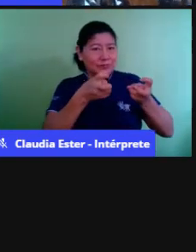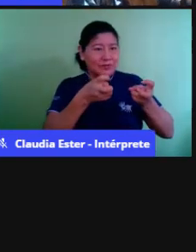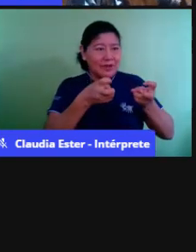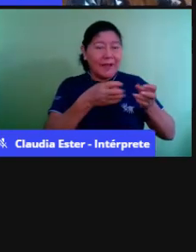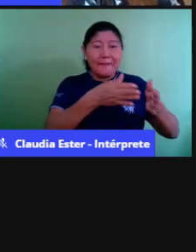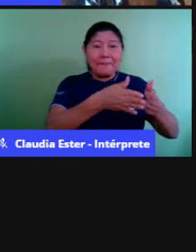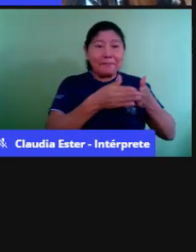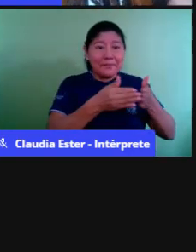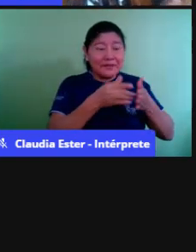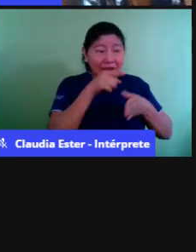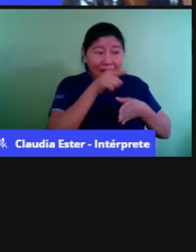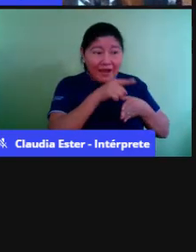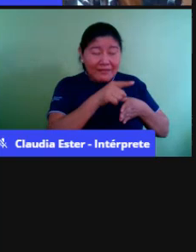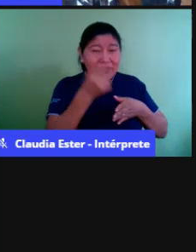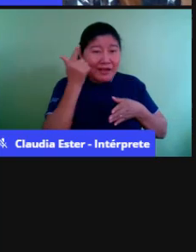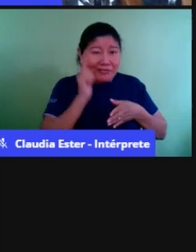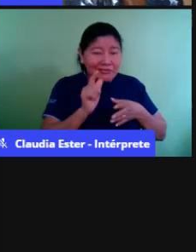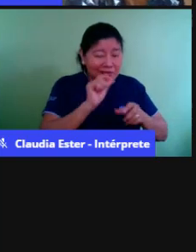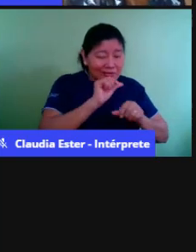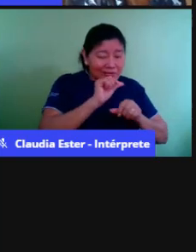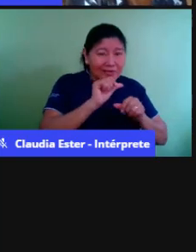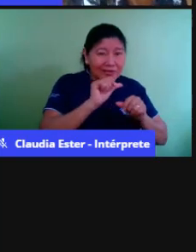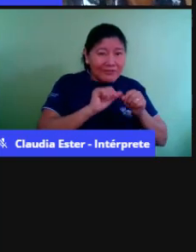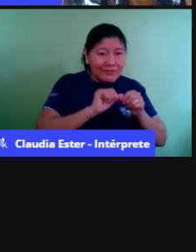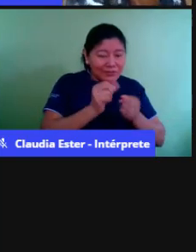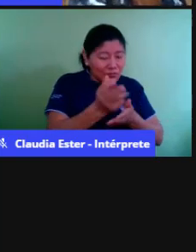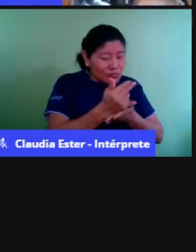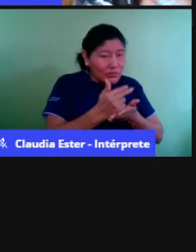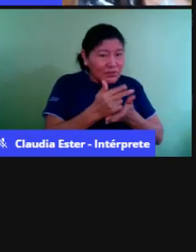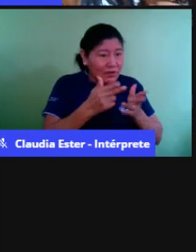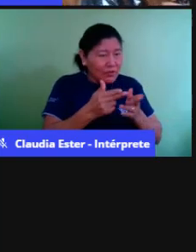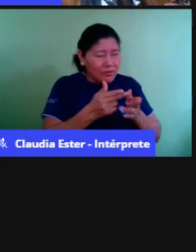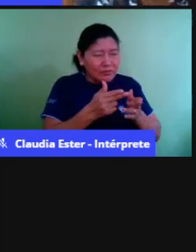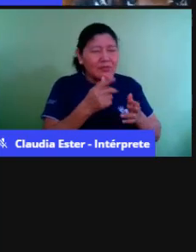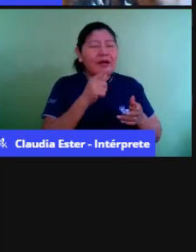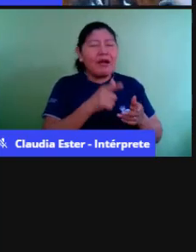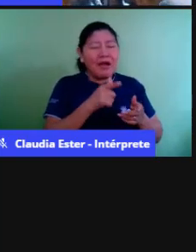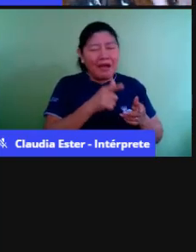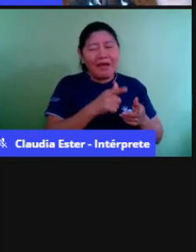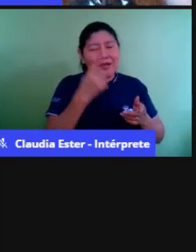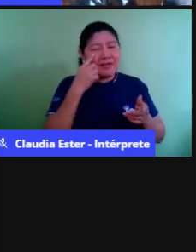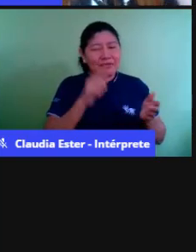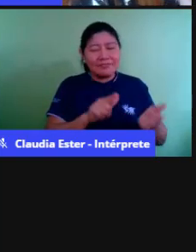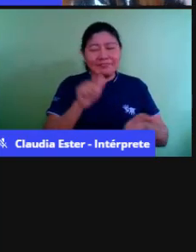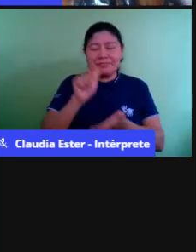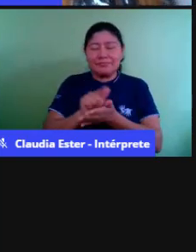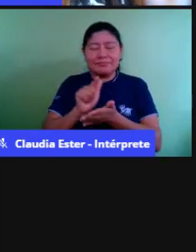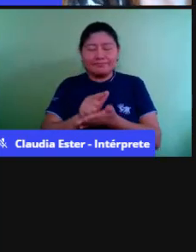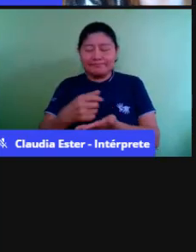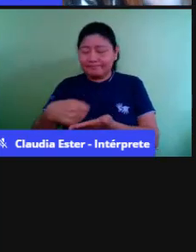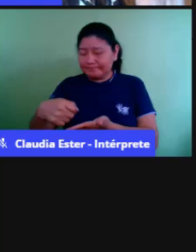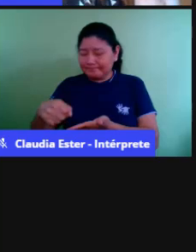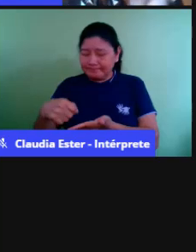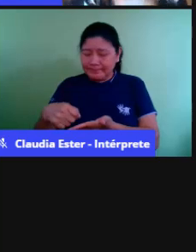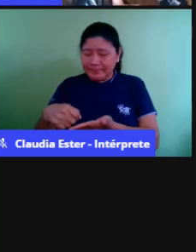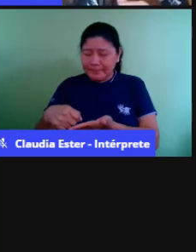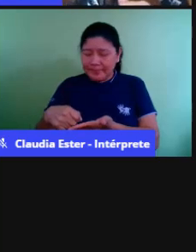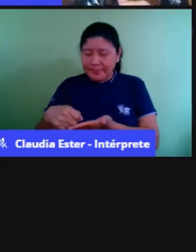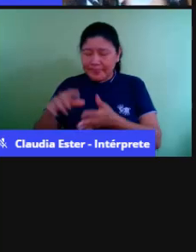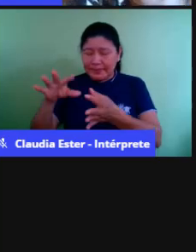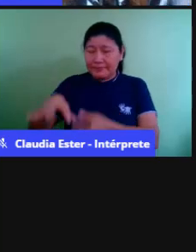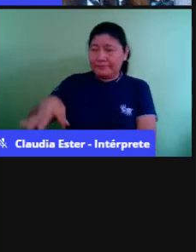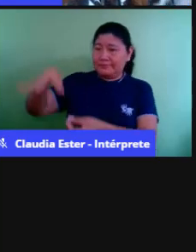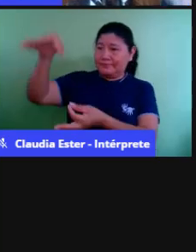crianças desenhem o que elas observaram. E aí nós vamos perceber que nenhum desenho vai ser igual ao